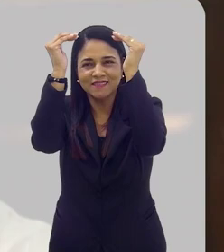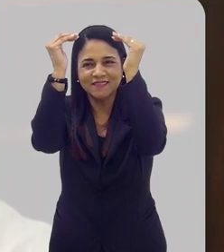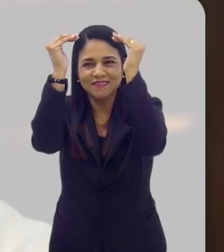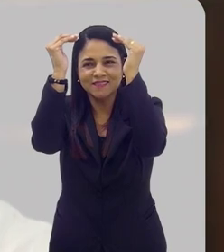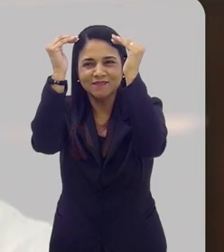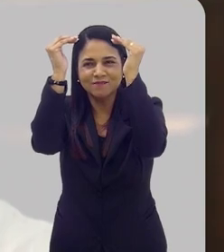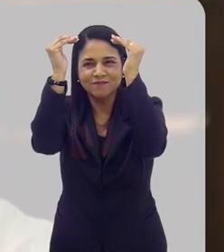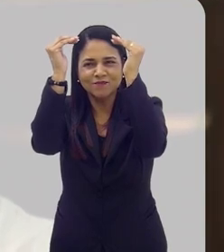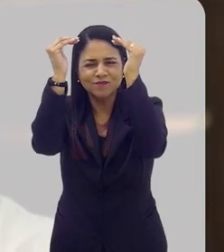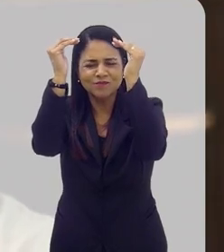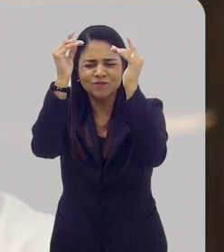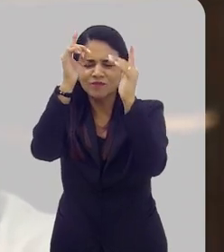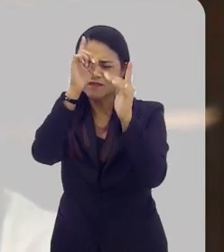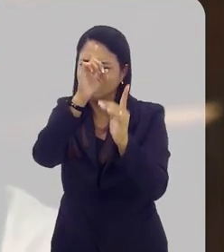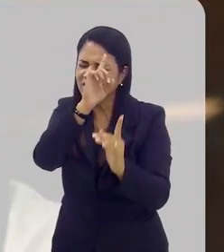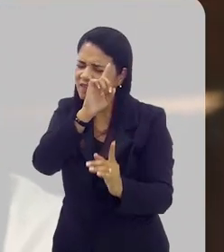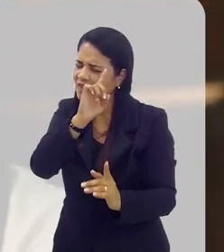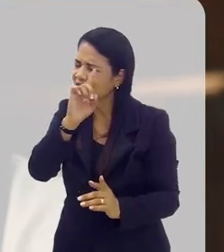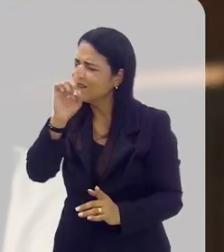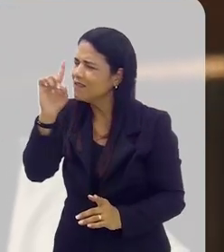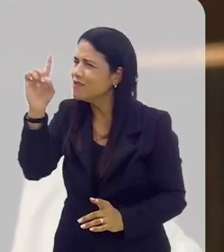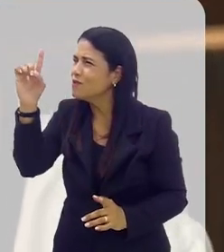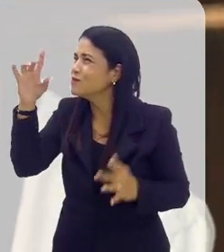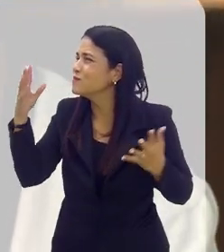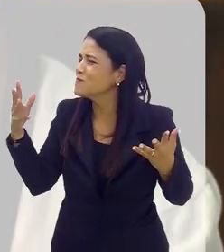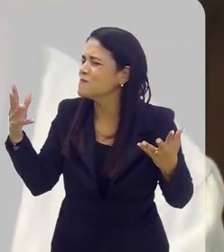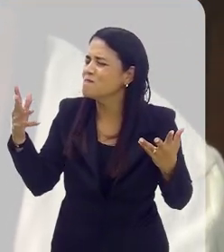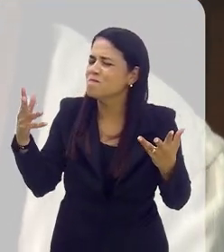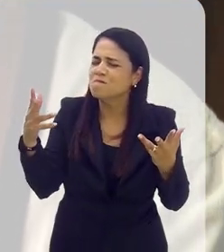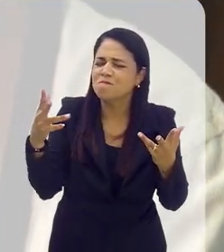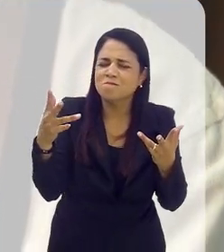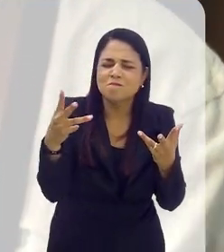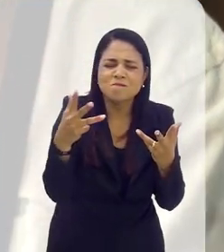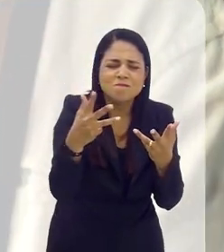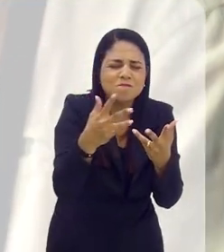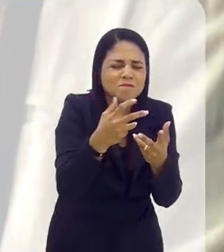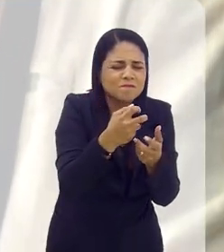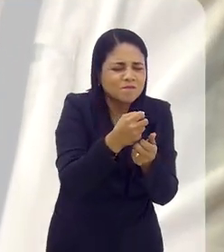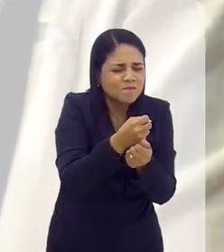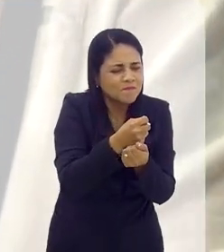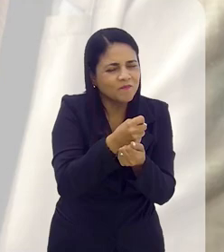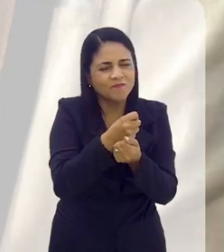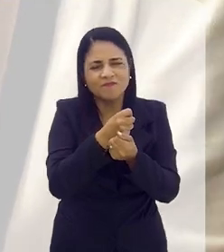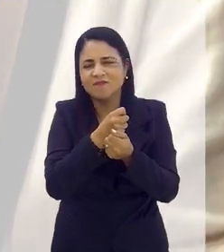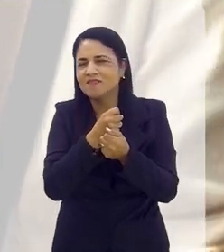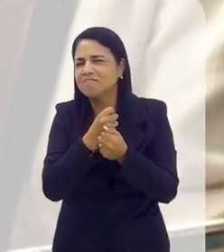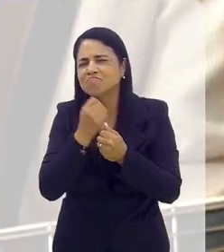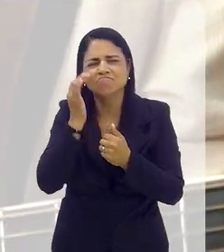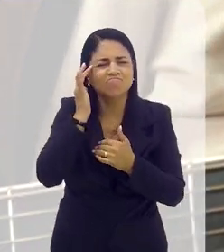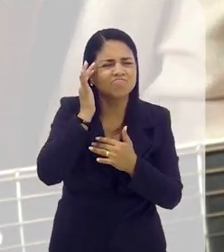é mais, muito mais. És muito